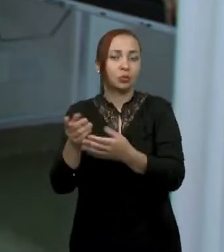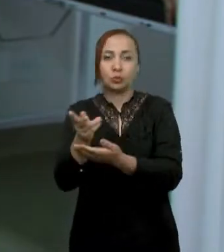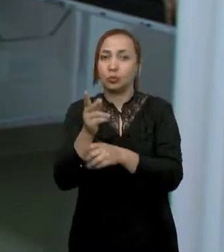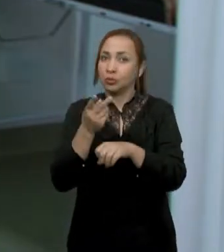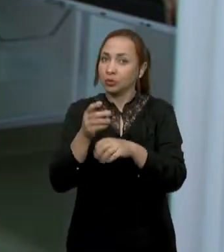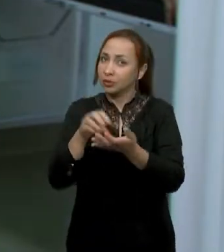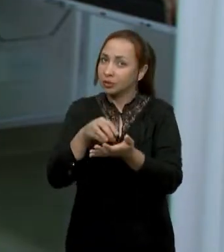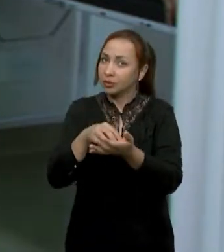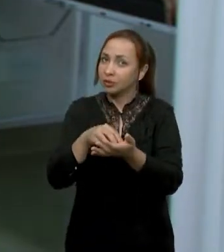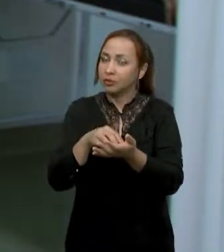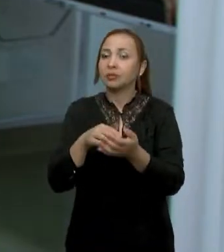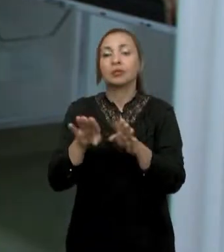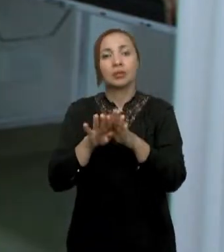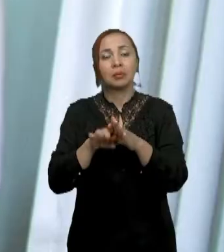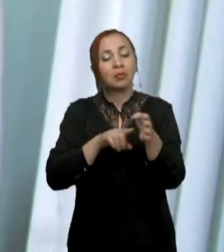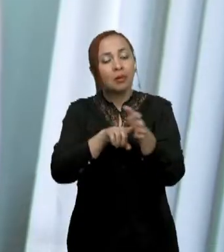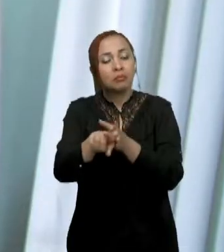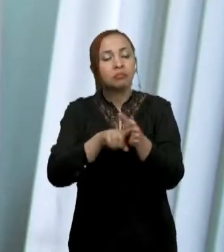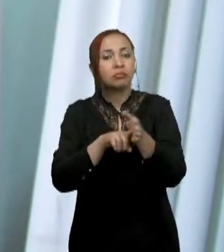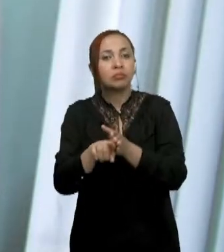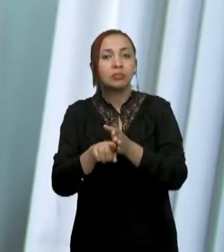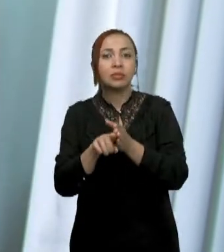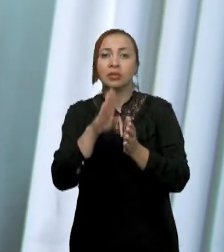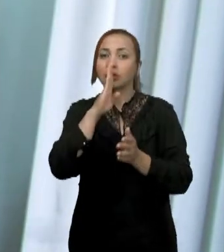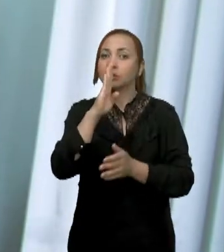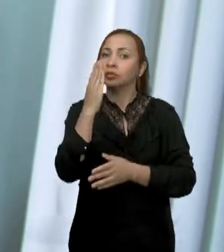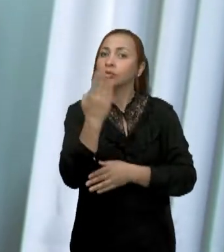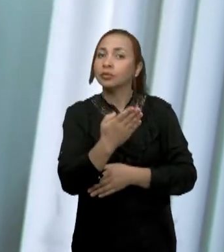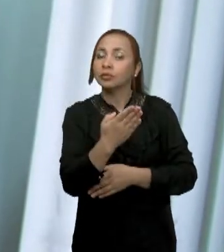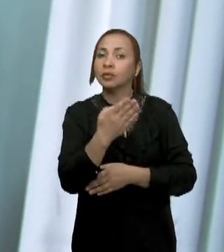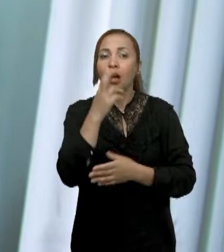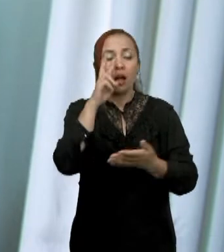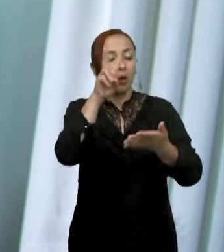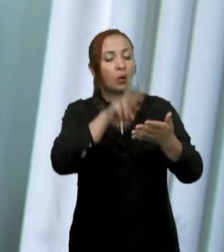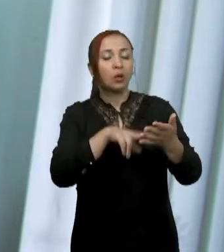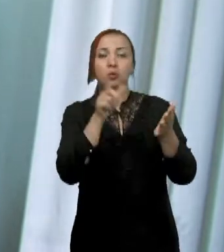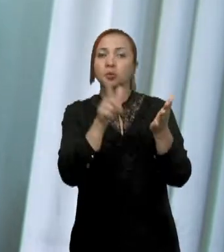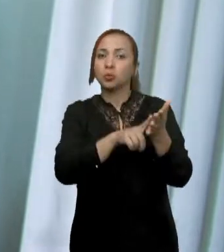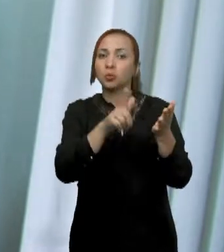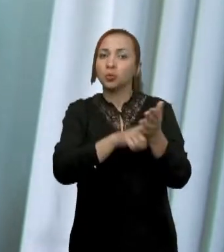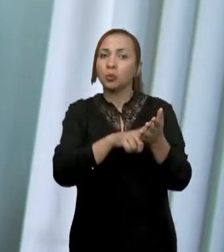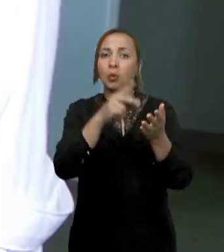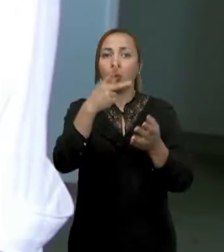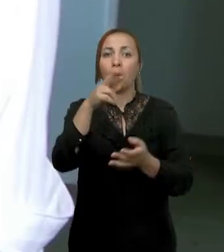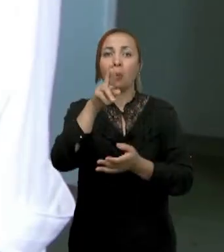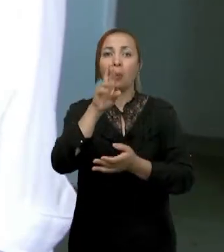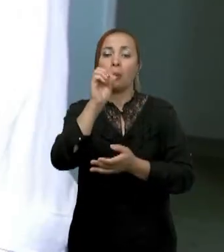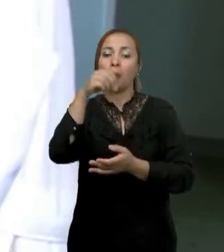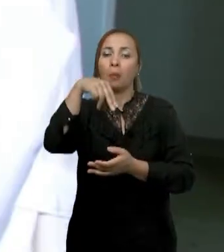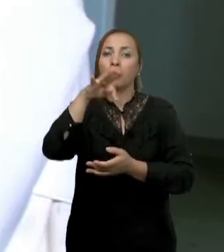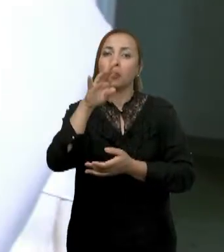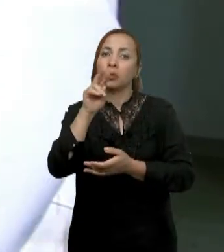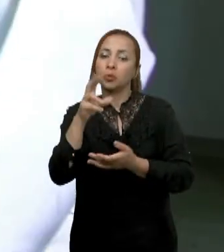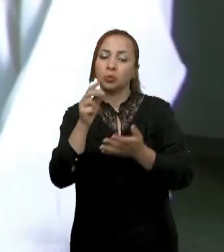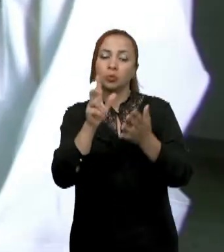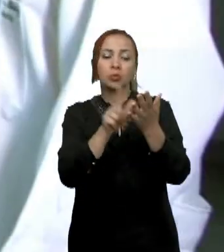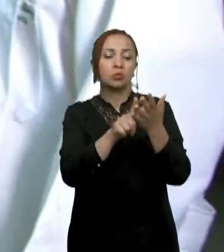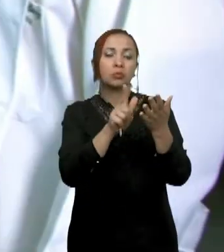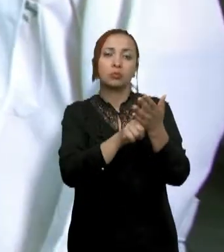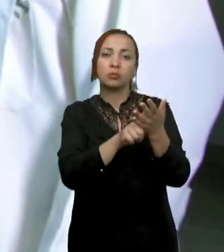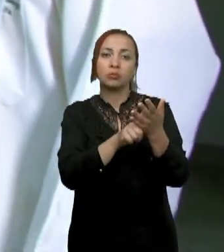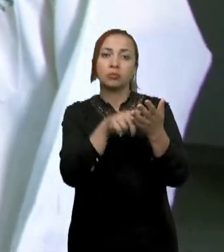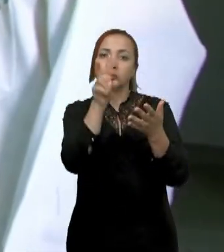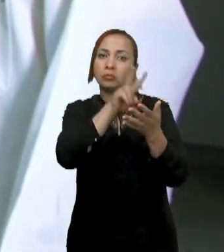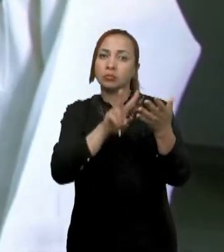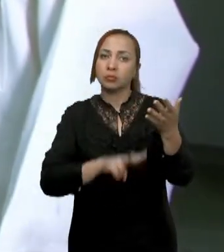pelo centro, como também as pesquisas indiretas, que é através da avaliação dos prontuários, né, dos pacientes que estão